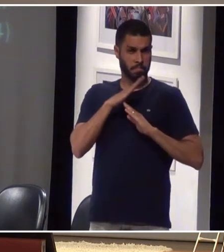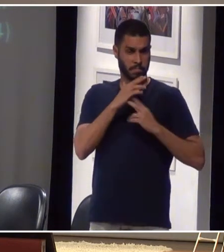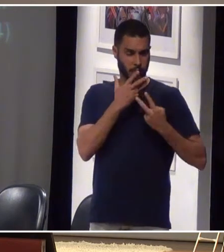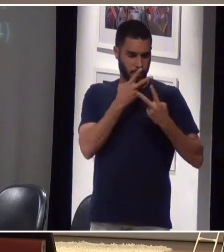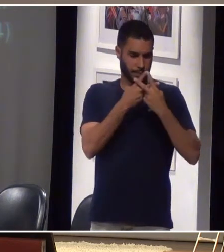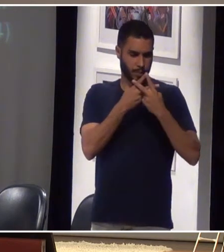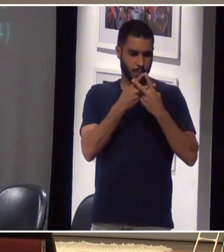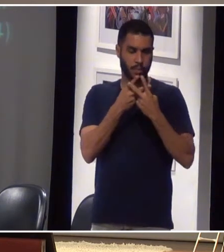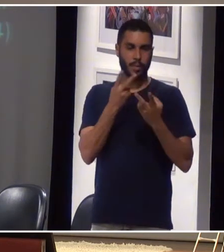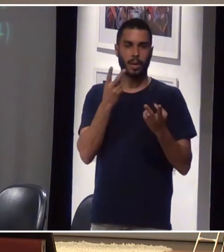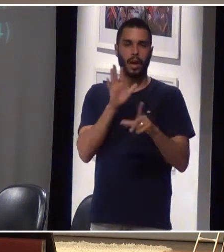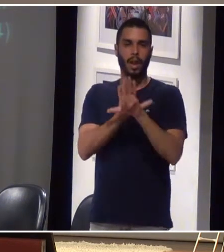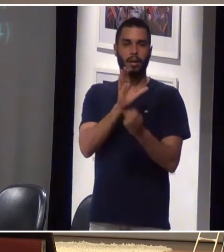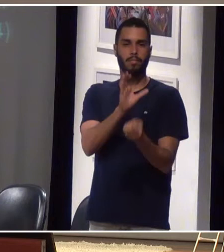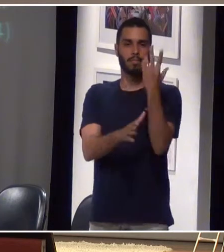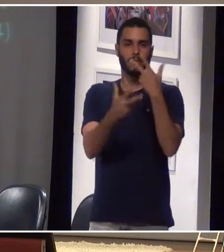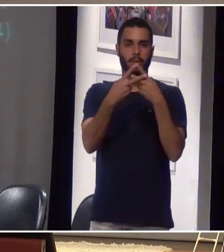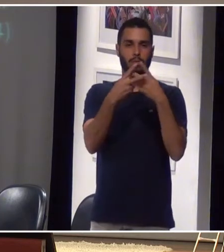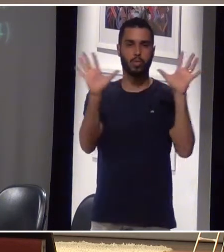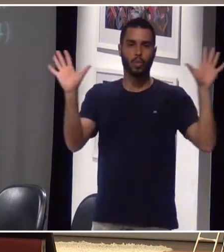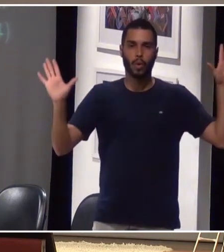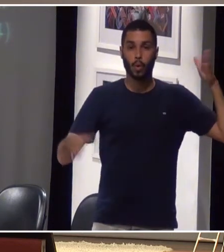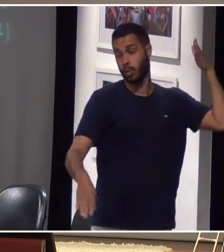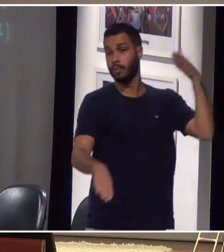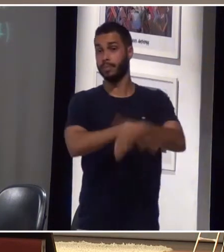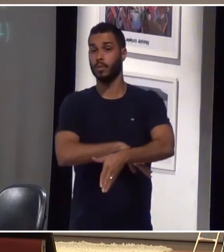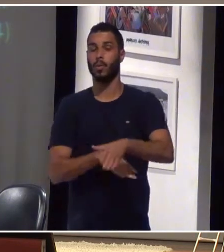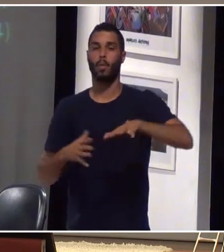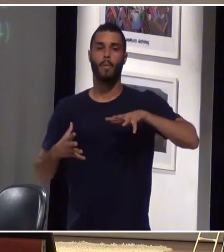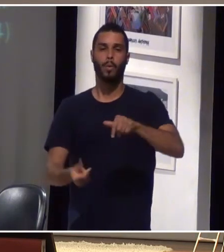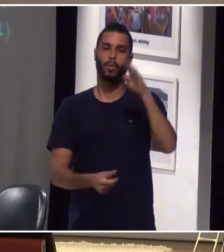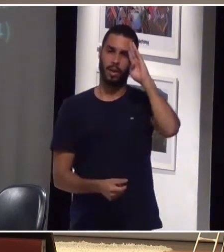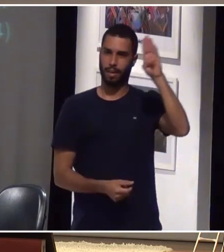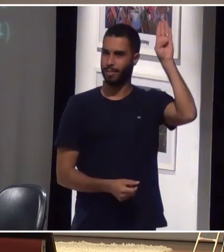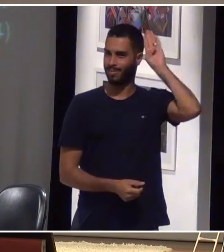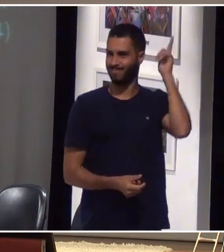para conhecer uma nova perspectiva, o mundo acadêmico. Então,